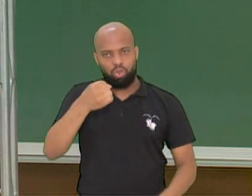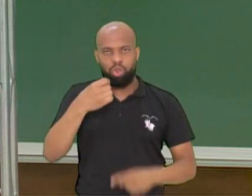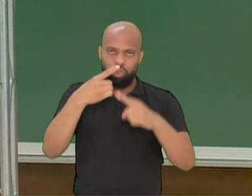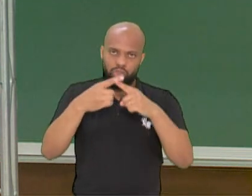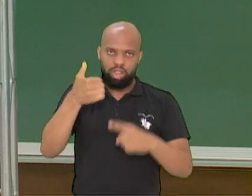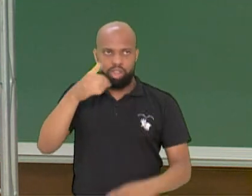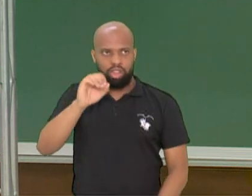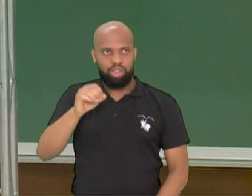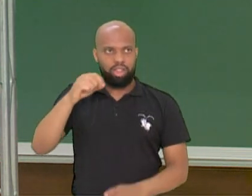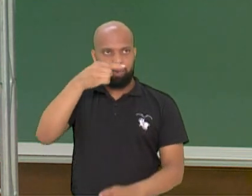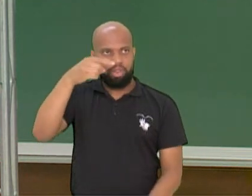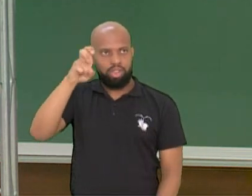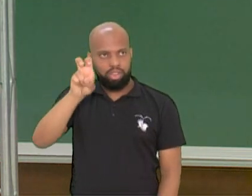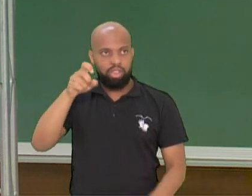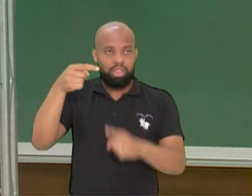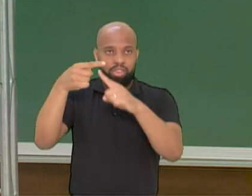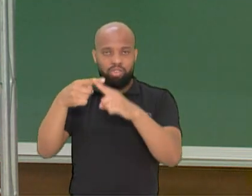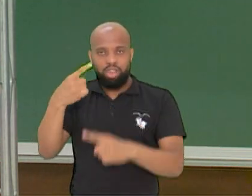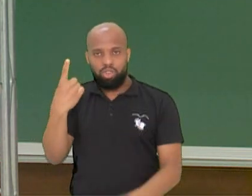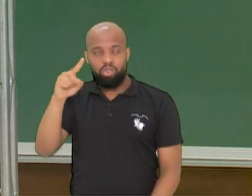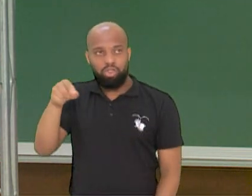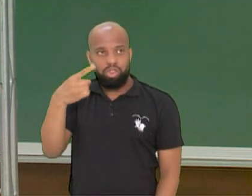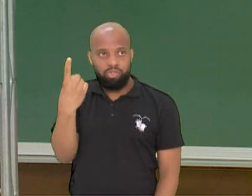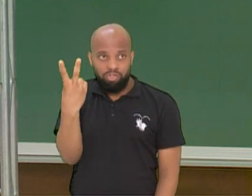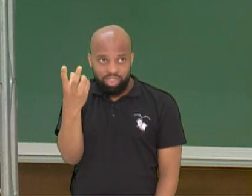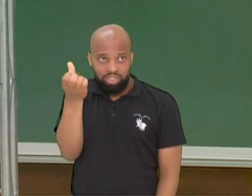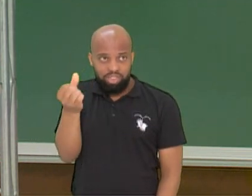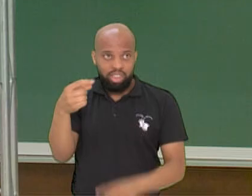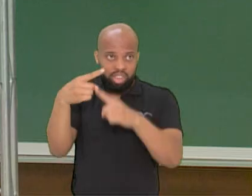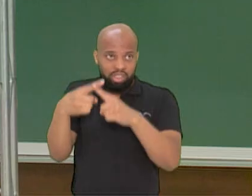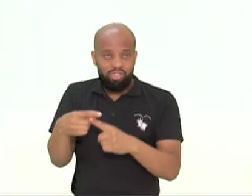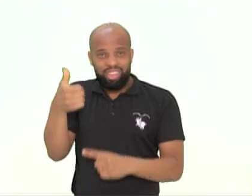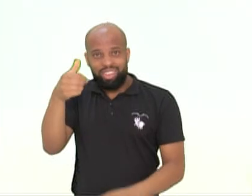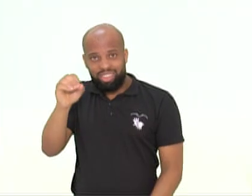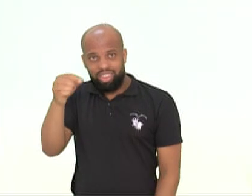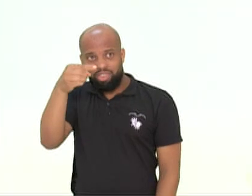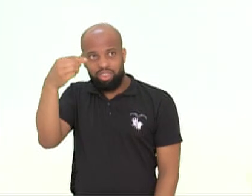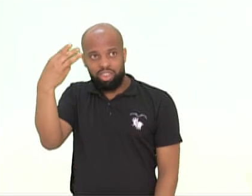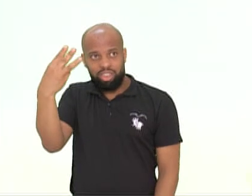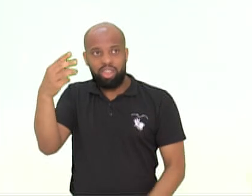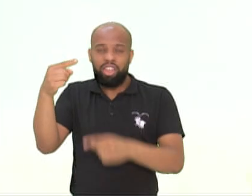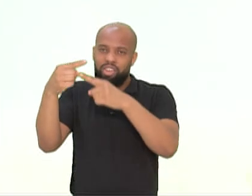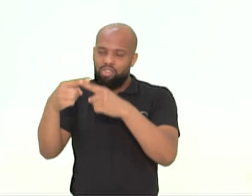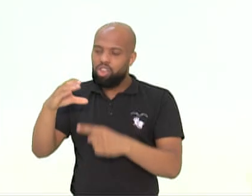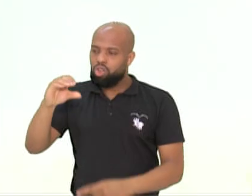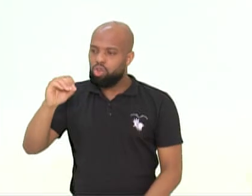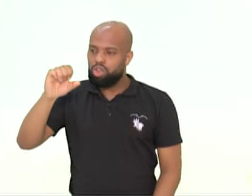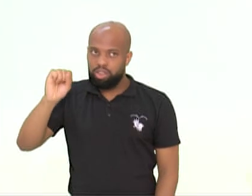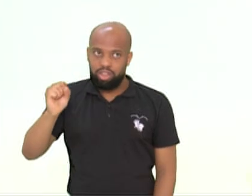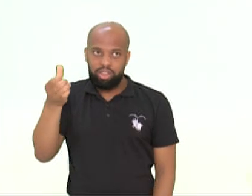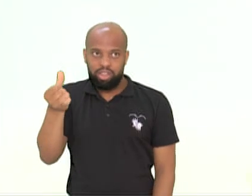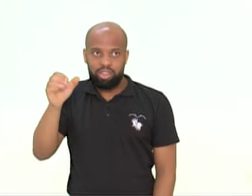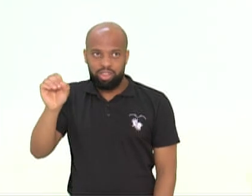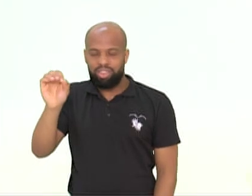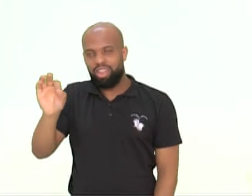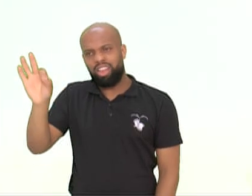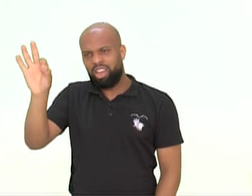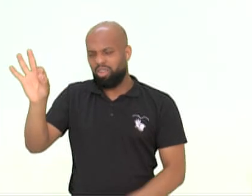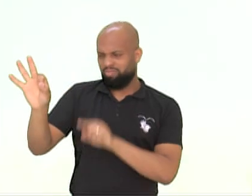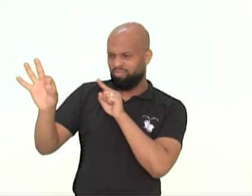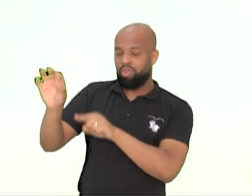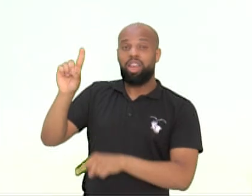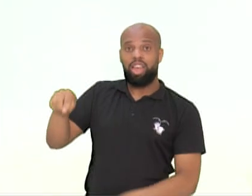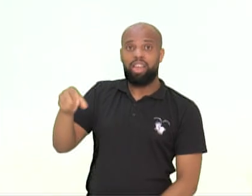5, vezes 1,26, vezes 10 elevado a menos 3, e cosseno de 60 graus, que é 0,5. Gente,